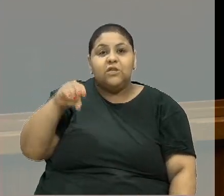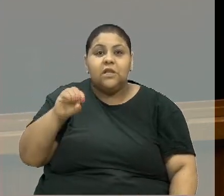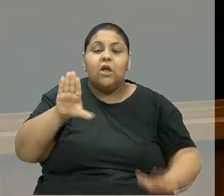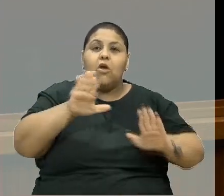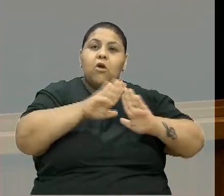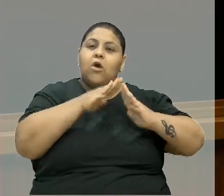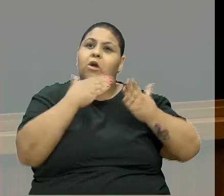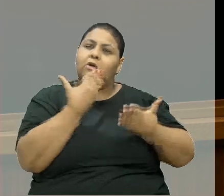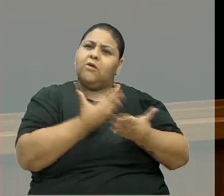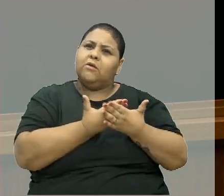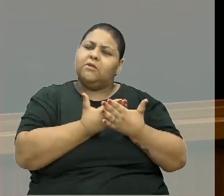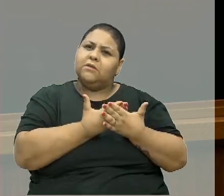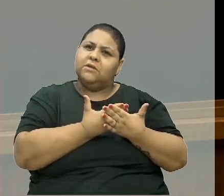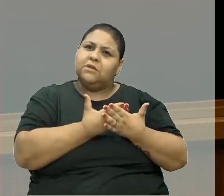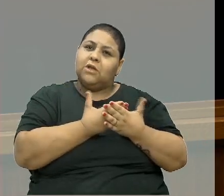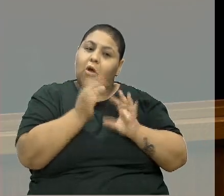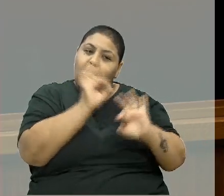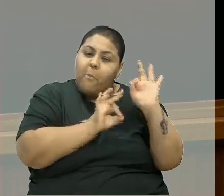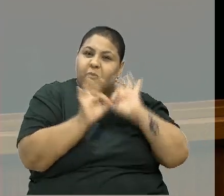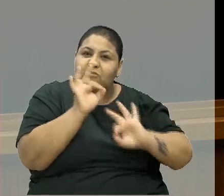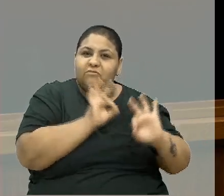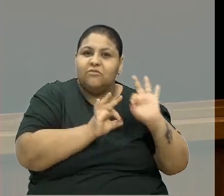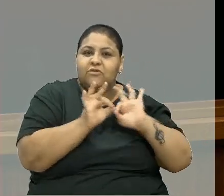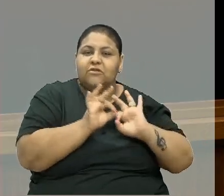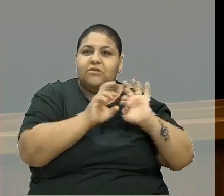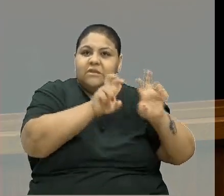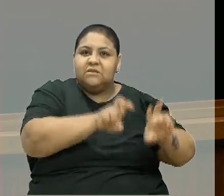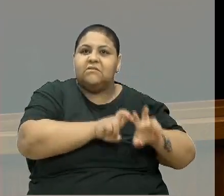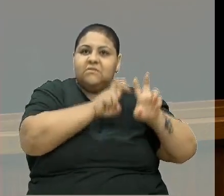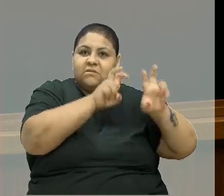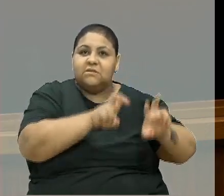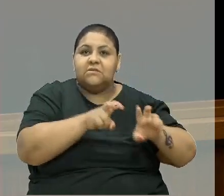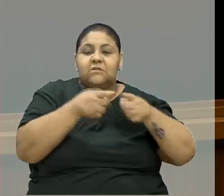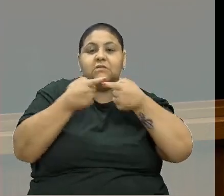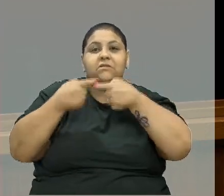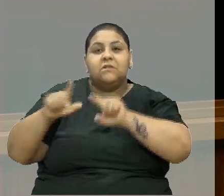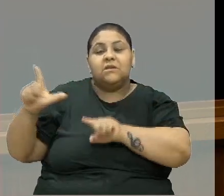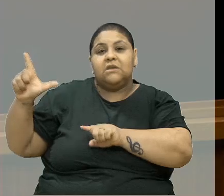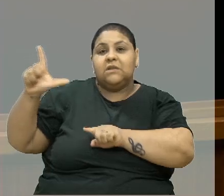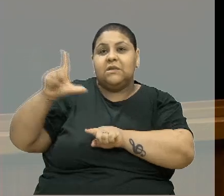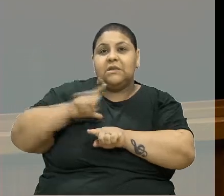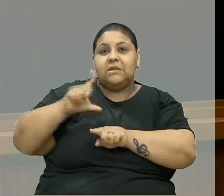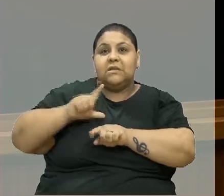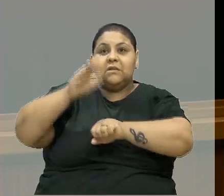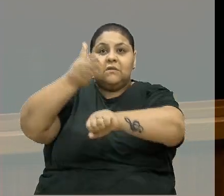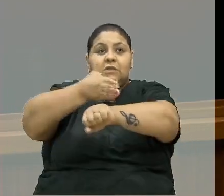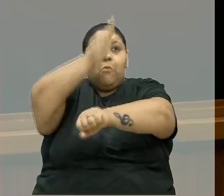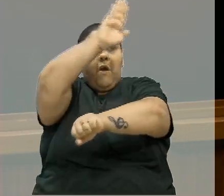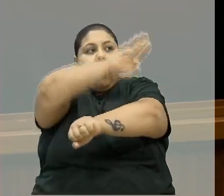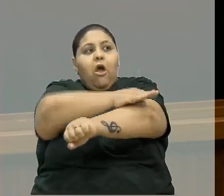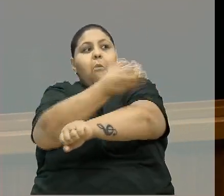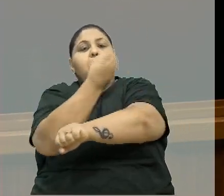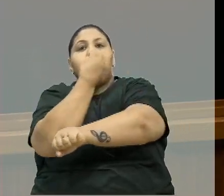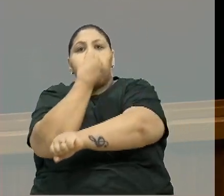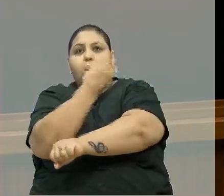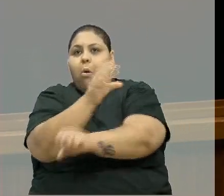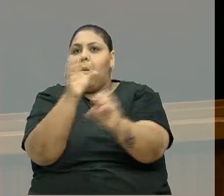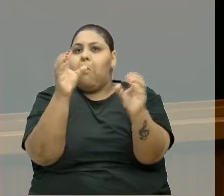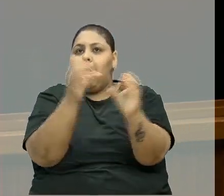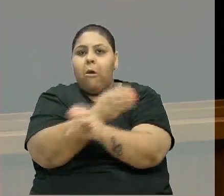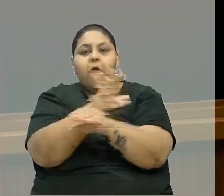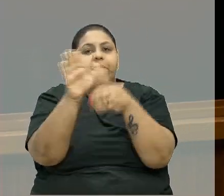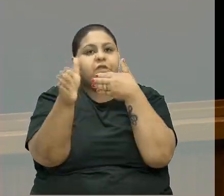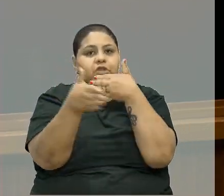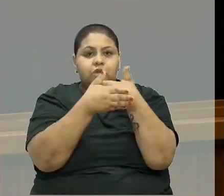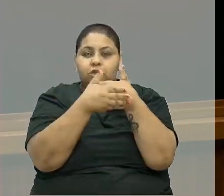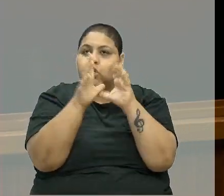escola muito organizada no interior, mas tem uma quadra boa, coberta,